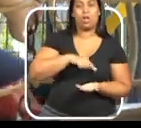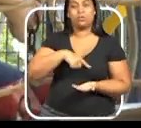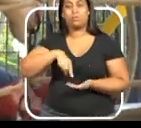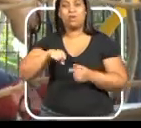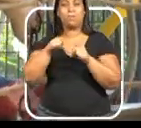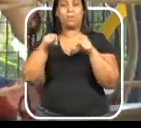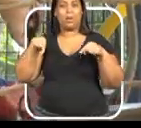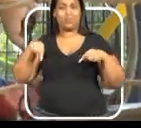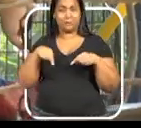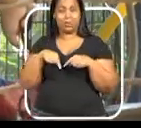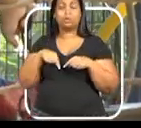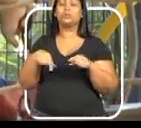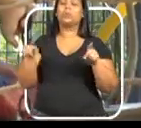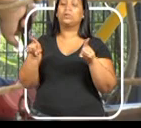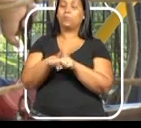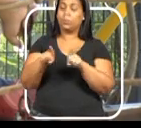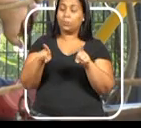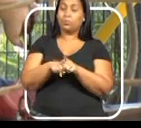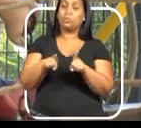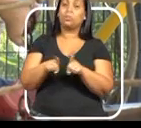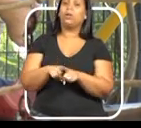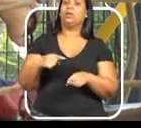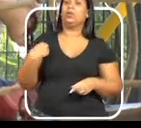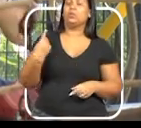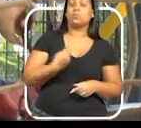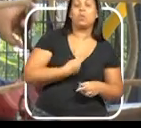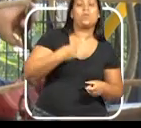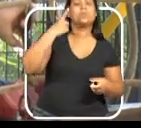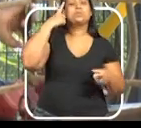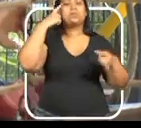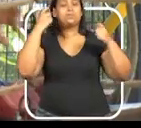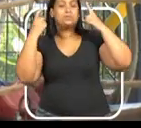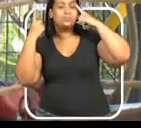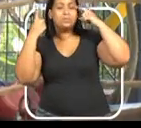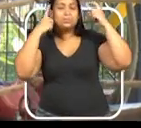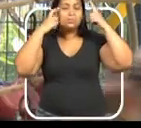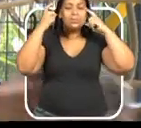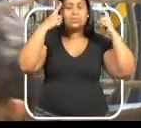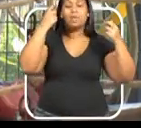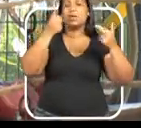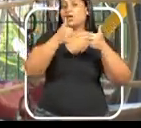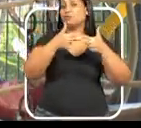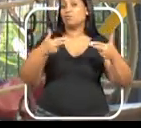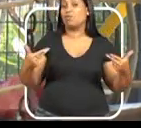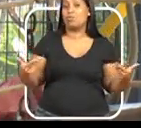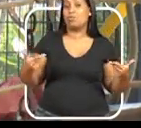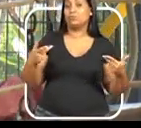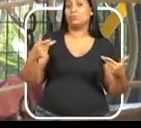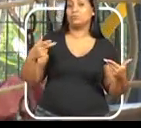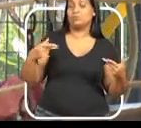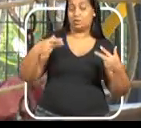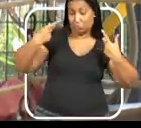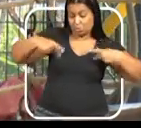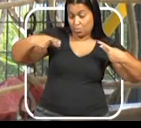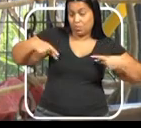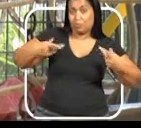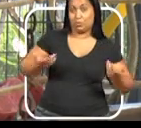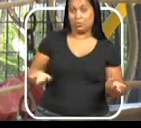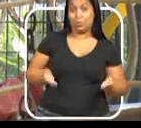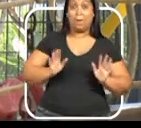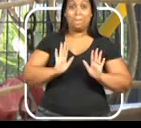aula também com as nossas ideias, com as coisas que nos formam como pessoa.